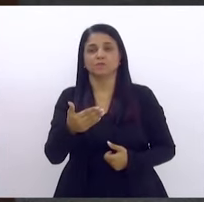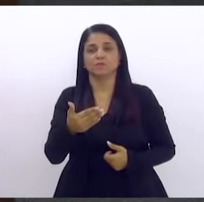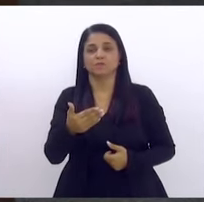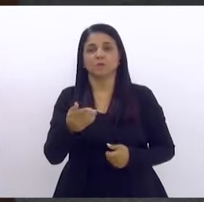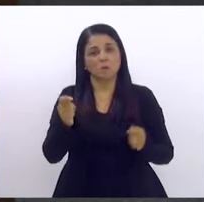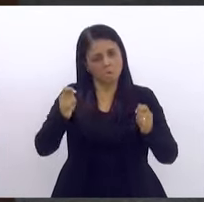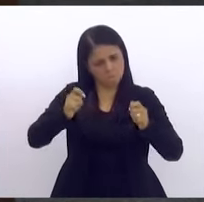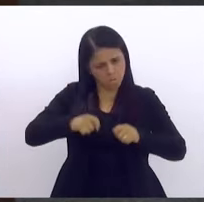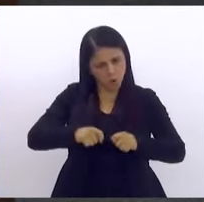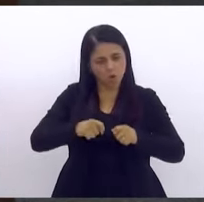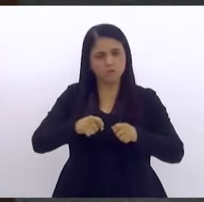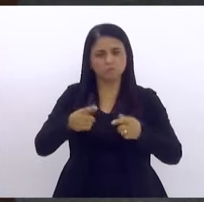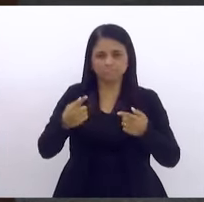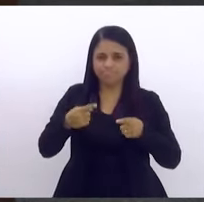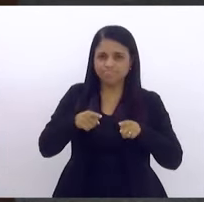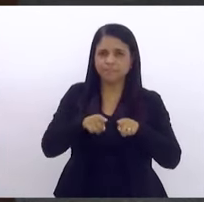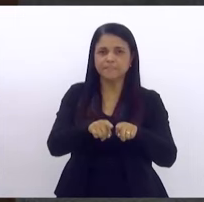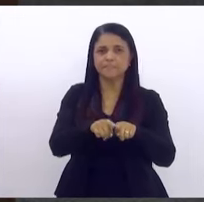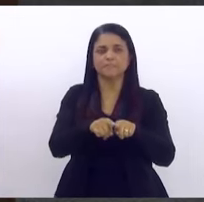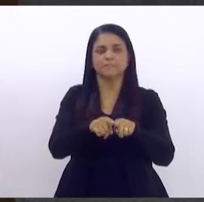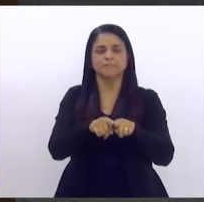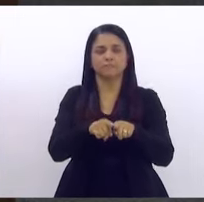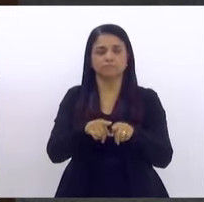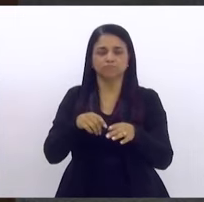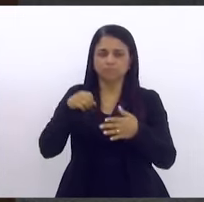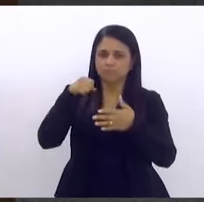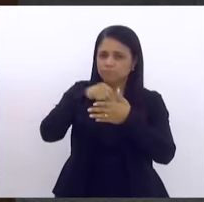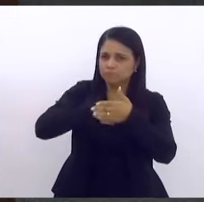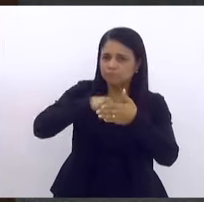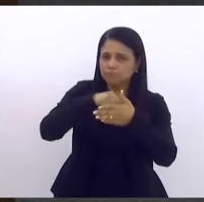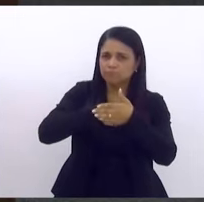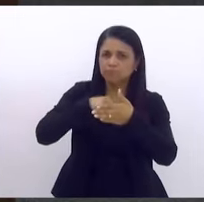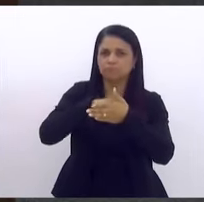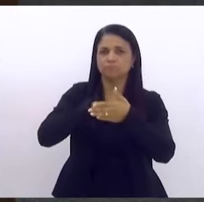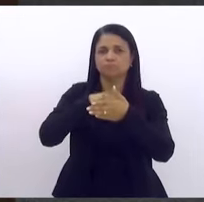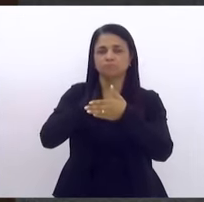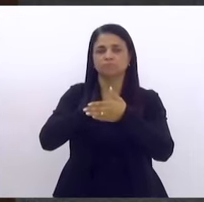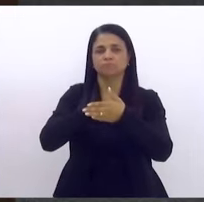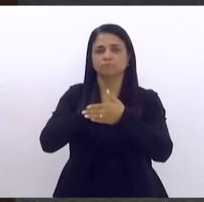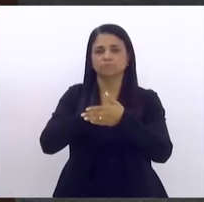que eu posso contar com Vossa Excelência, para que a gente lute cada vez